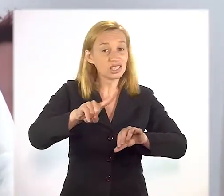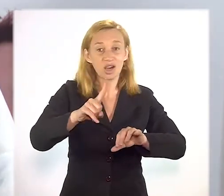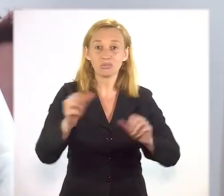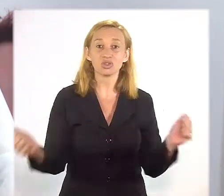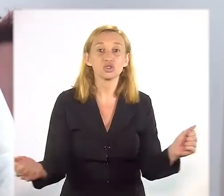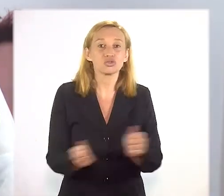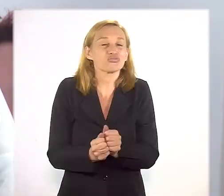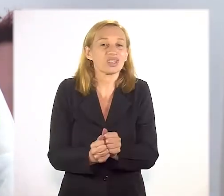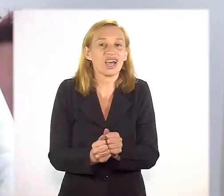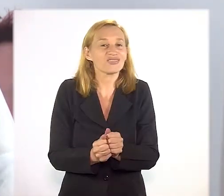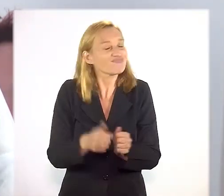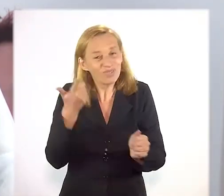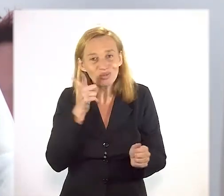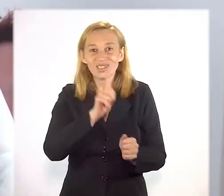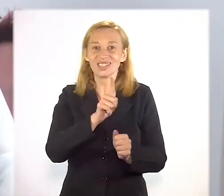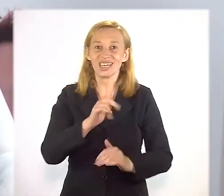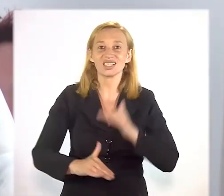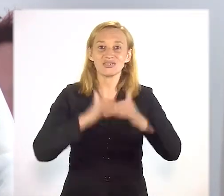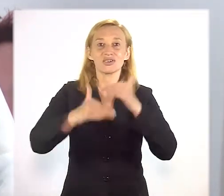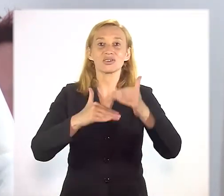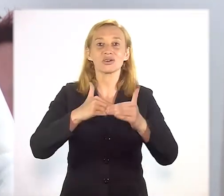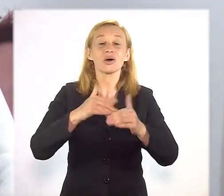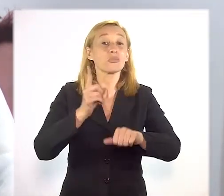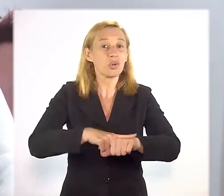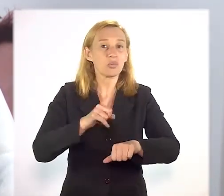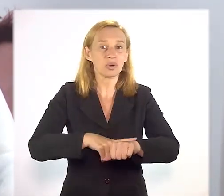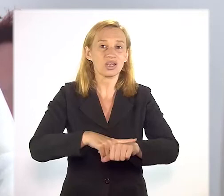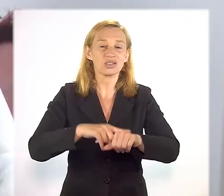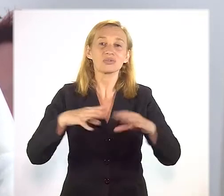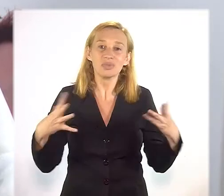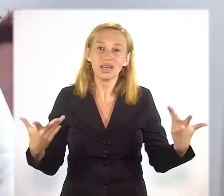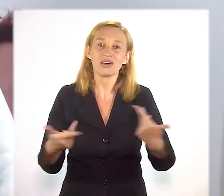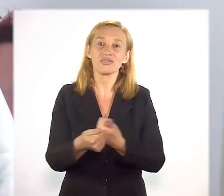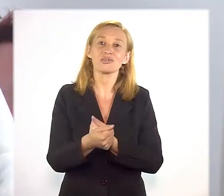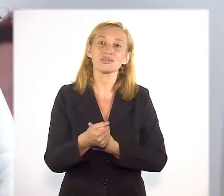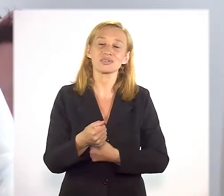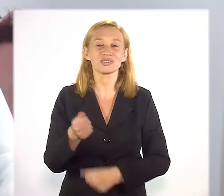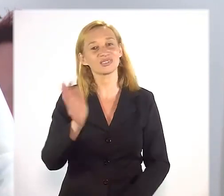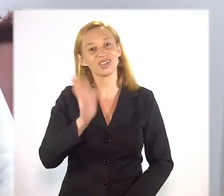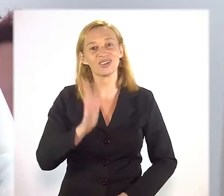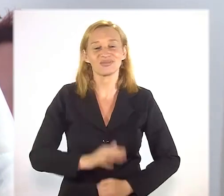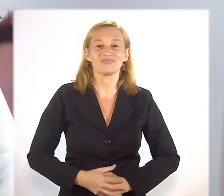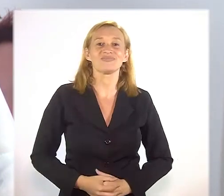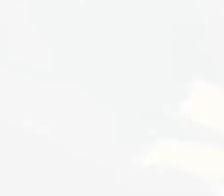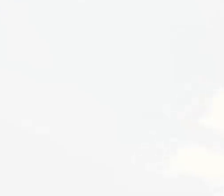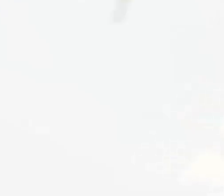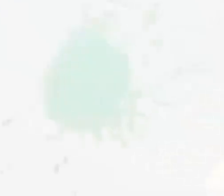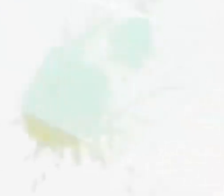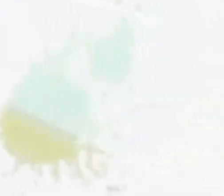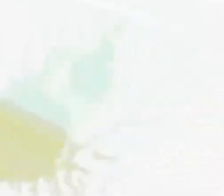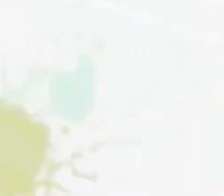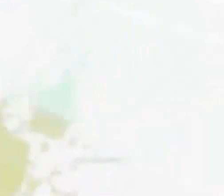você não se envolver, não rola. Momentos de paz e até lá!